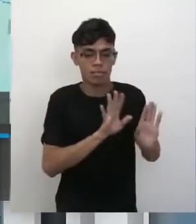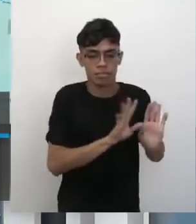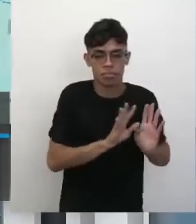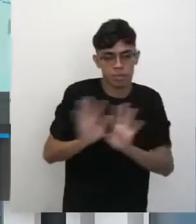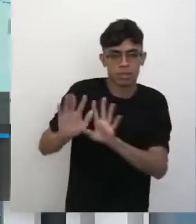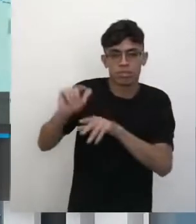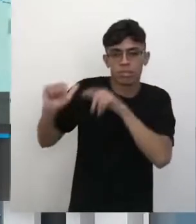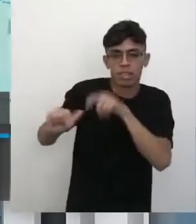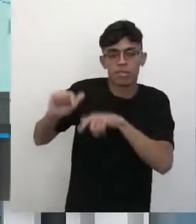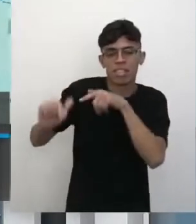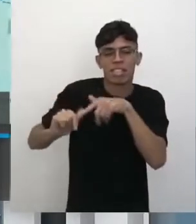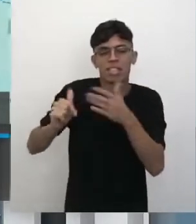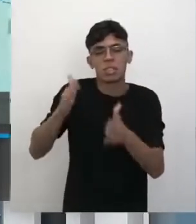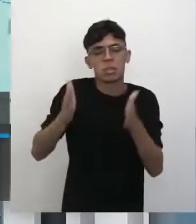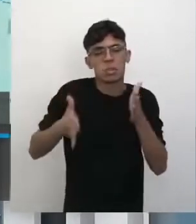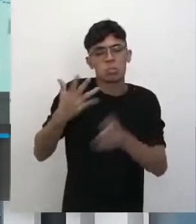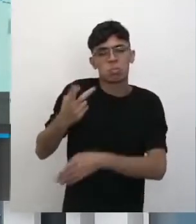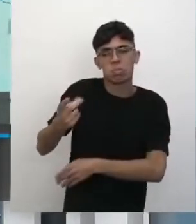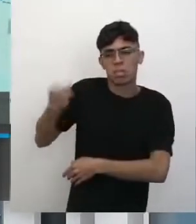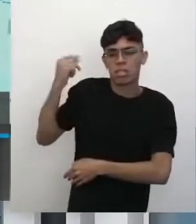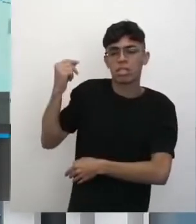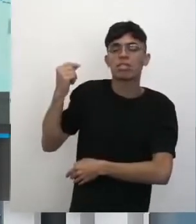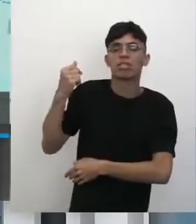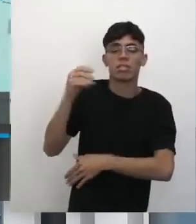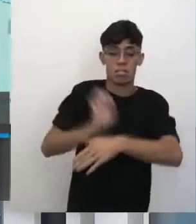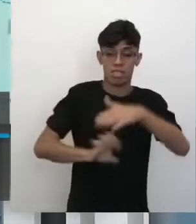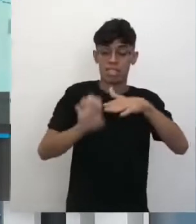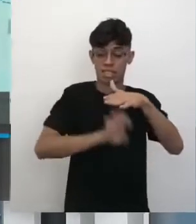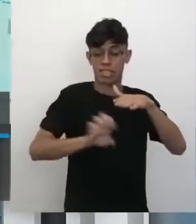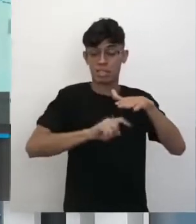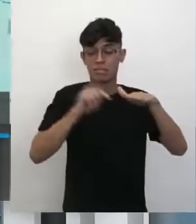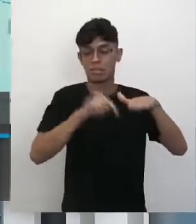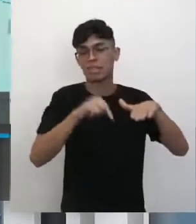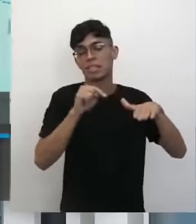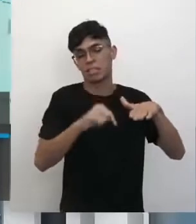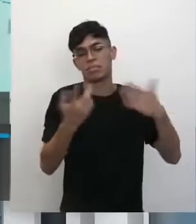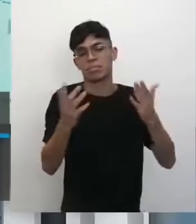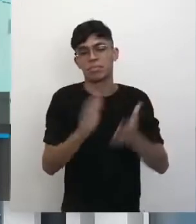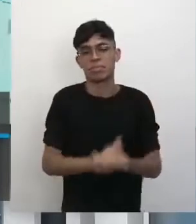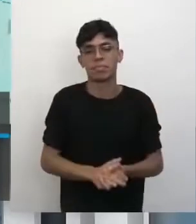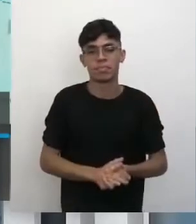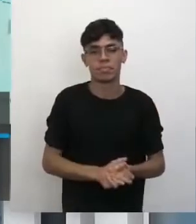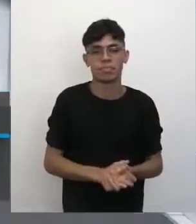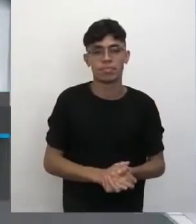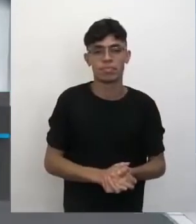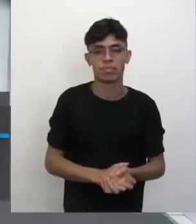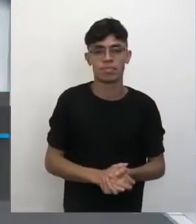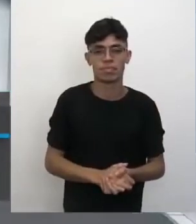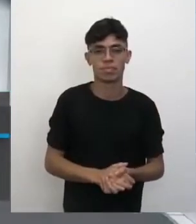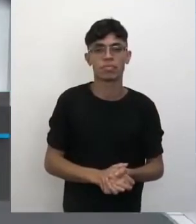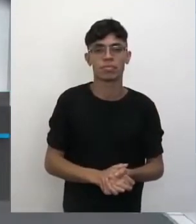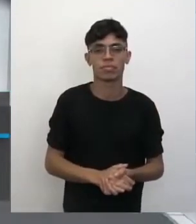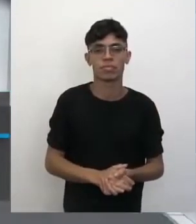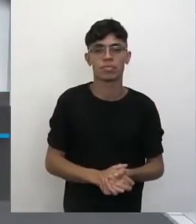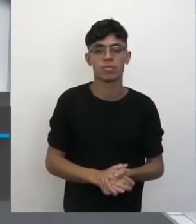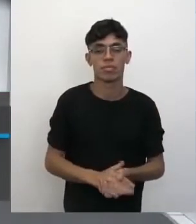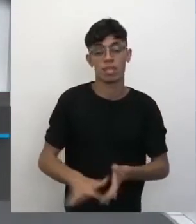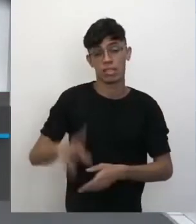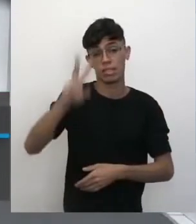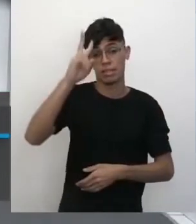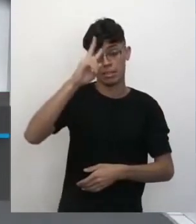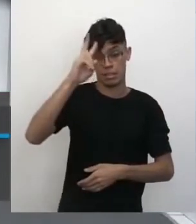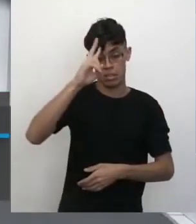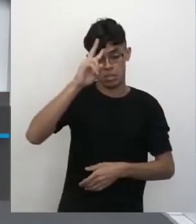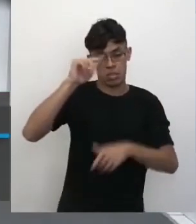umas 2 décadas atrás, teve aí casos de empresas que foram condenadas aí. Quer falar alguma coisa sobre isso, Alex? Você que... Lembrando que